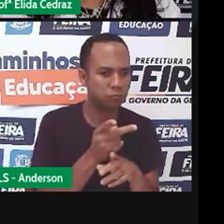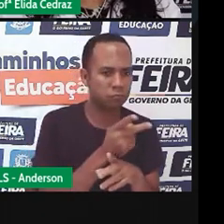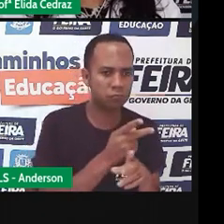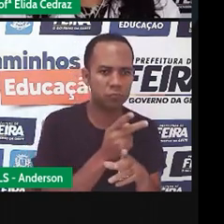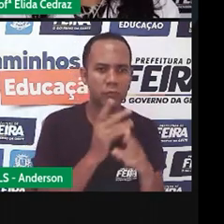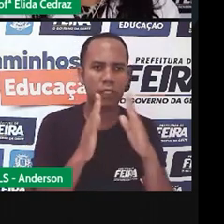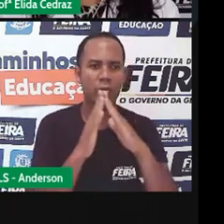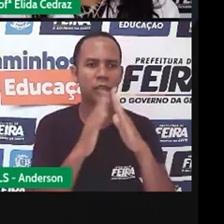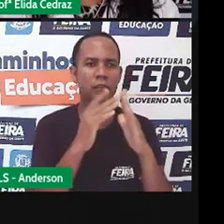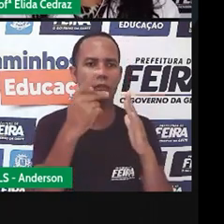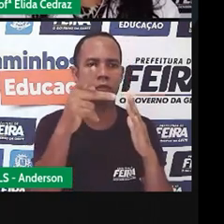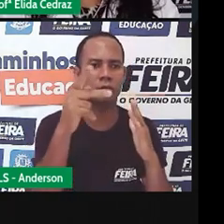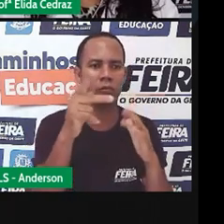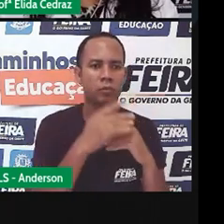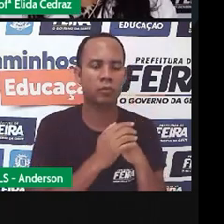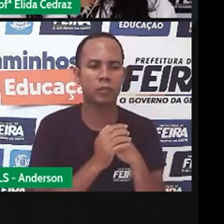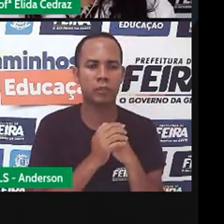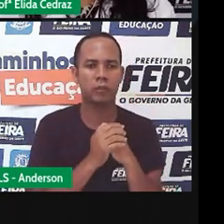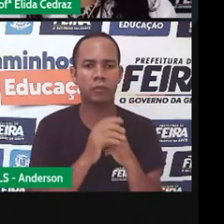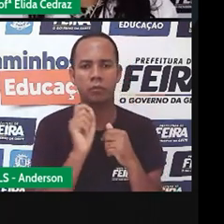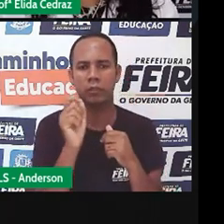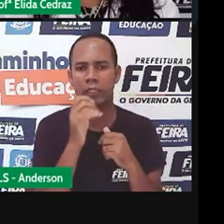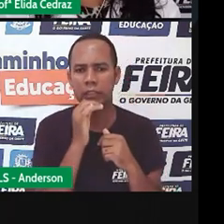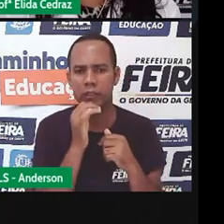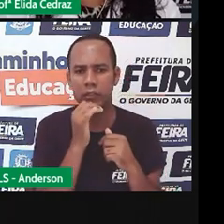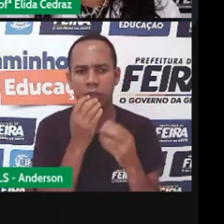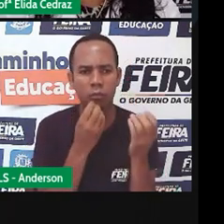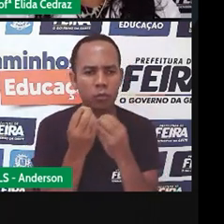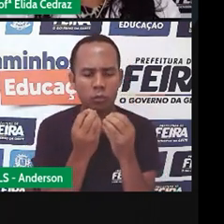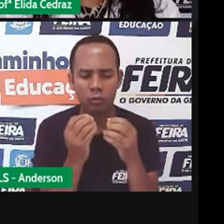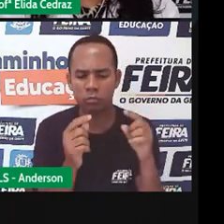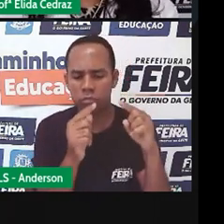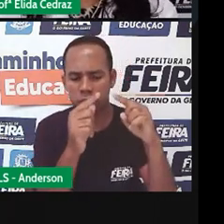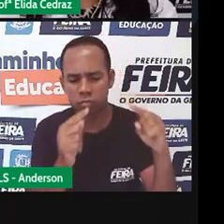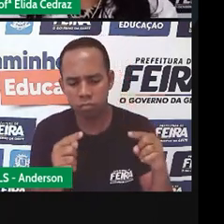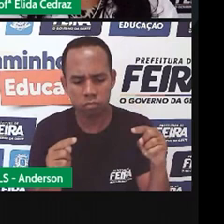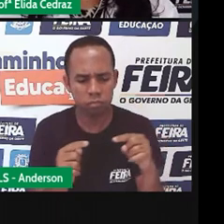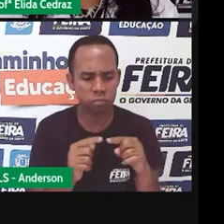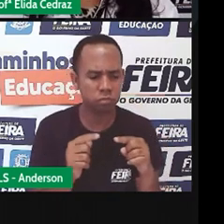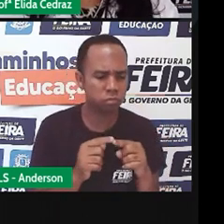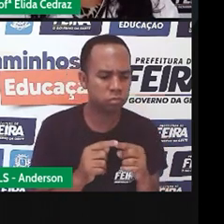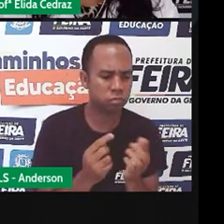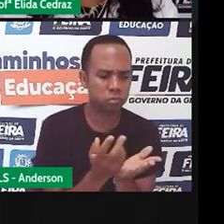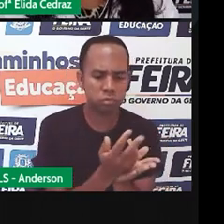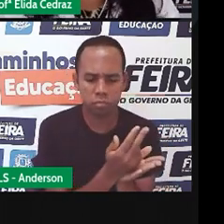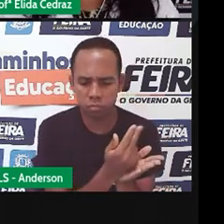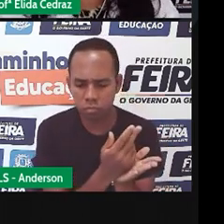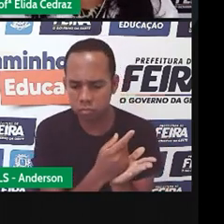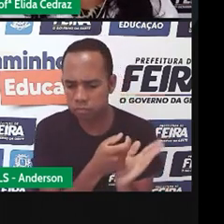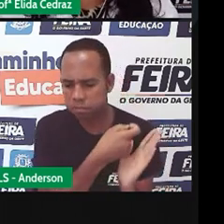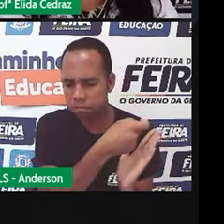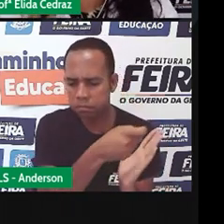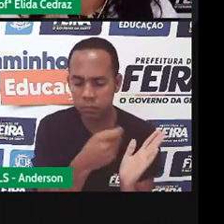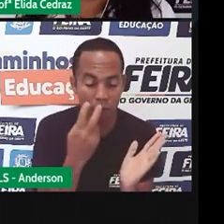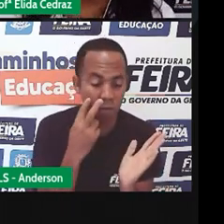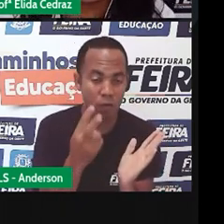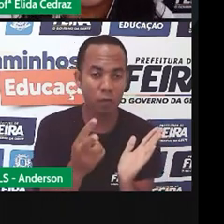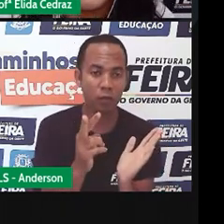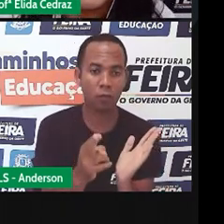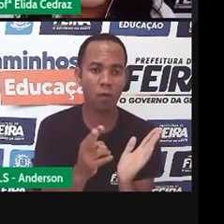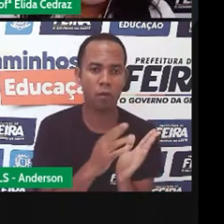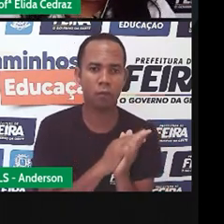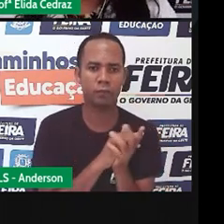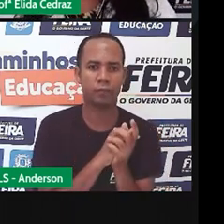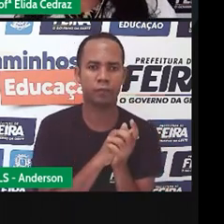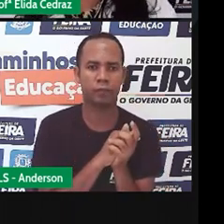Identifique uma de suas faces e formas geométricas dele. Desenhe em forma, registre em forma de desenho. O que que você